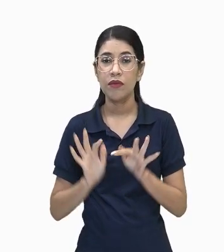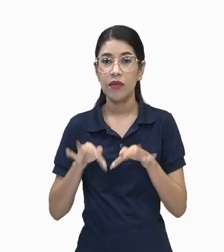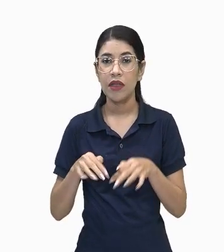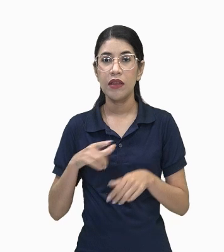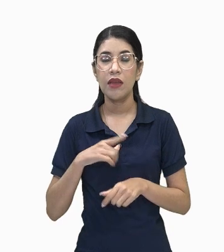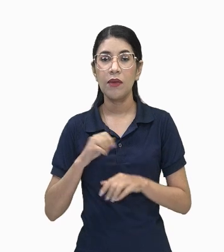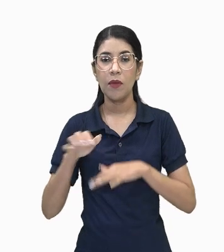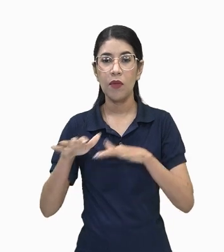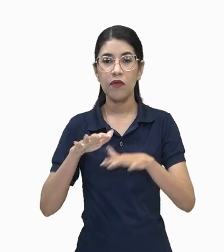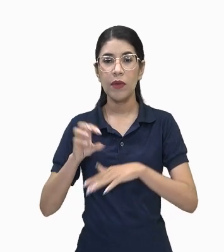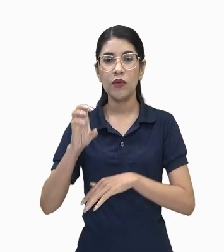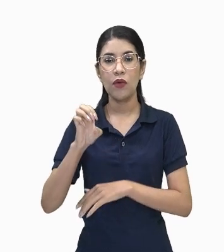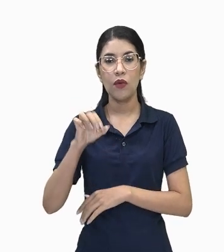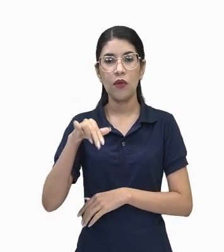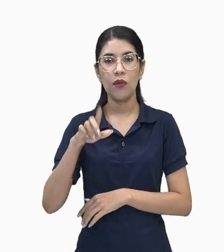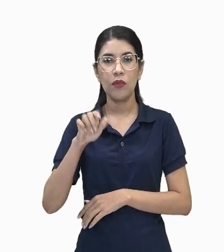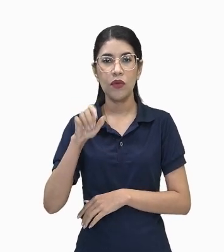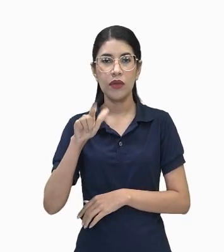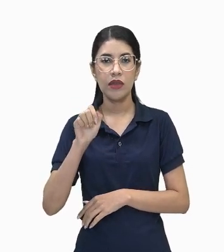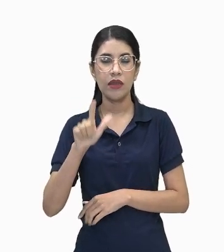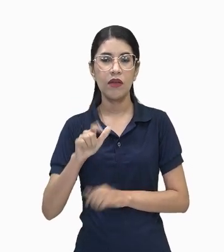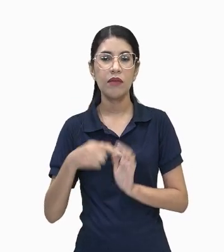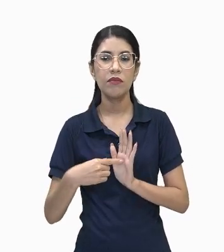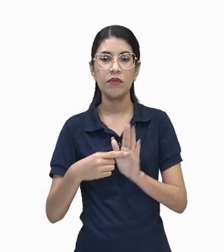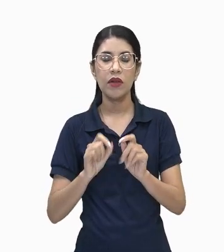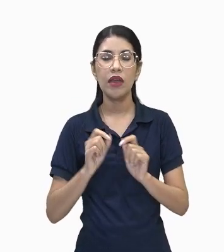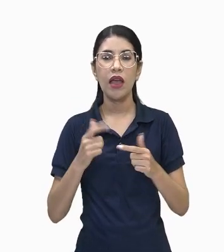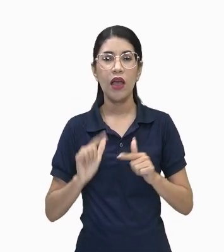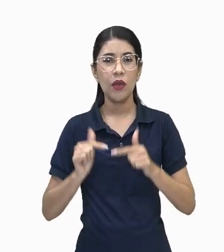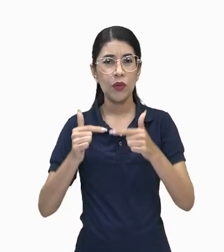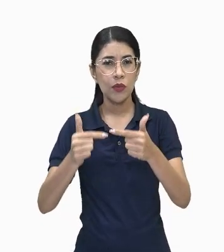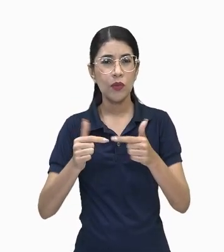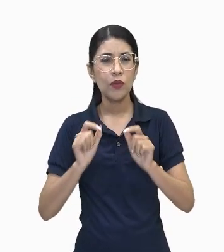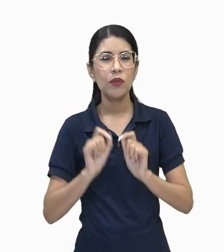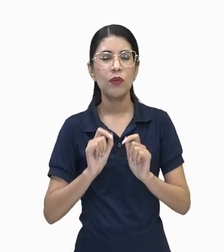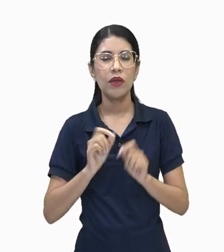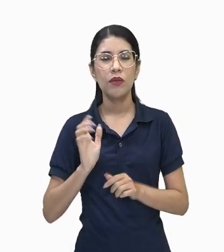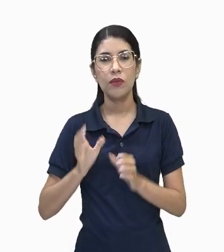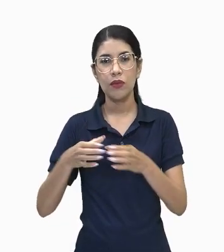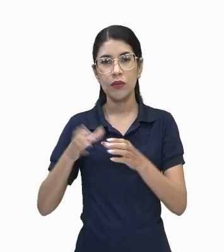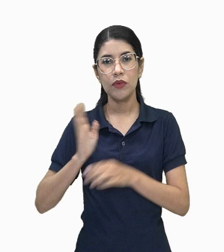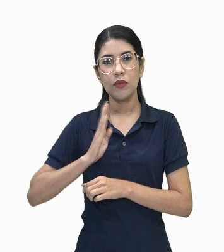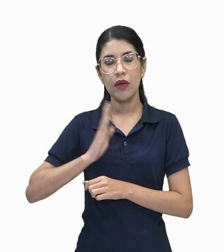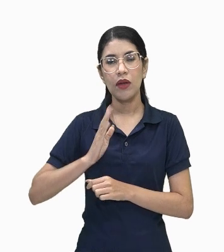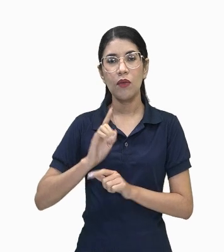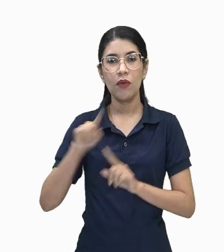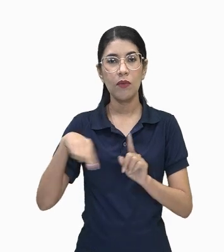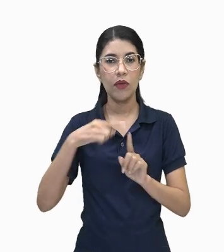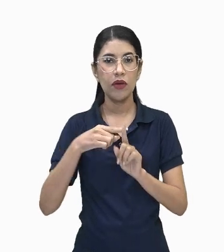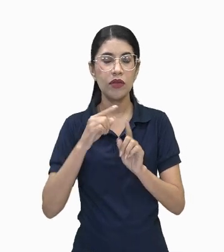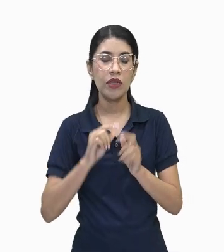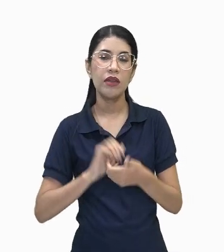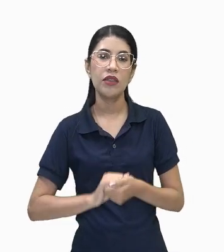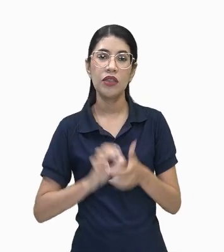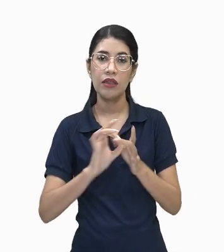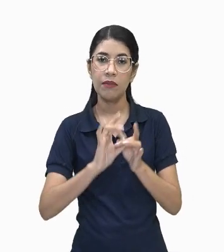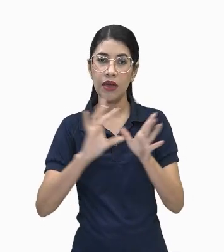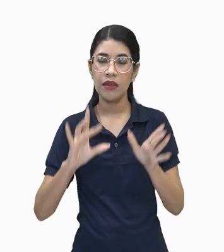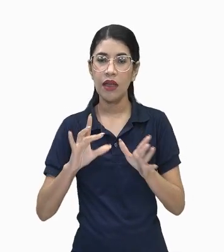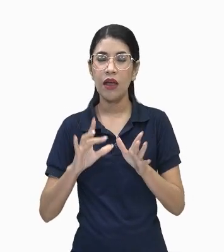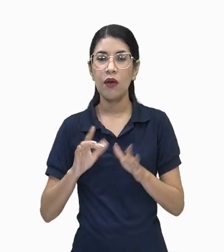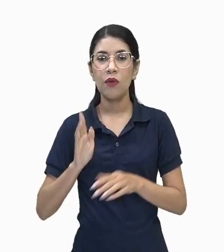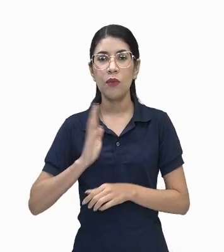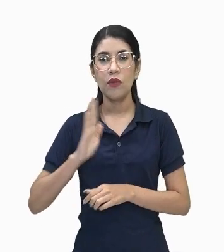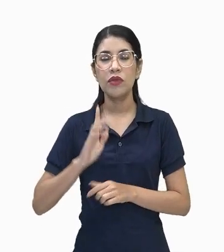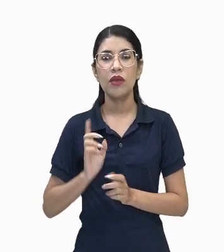movimento comunal. Demonstrou a luta dos burgueses a fim de emanciparem os burgos que ainda pertenciam aos